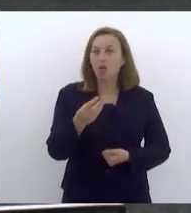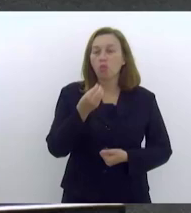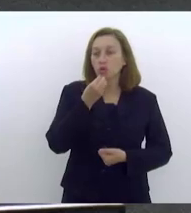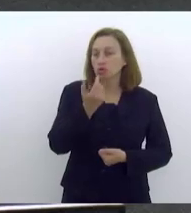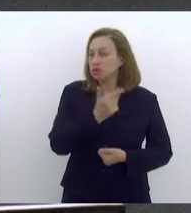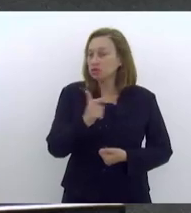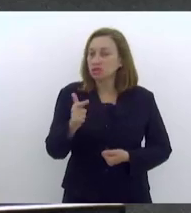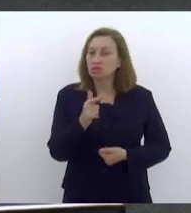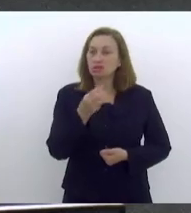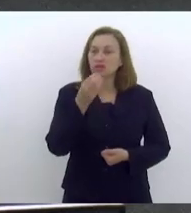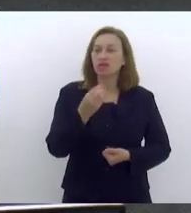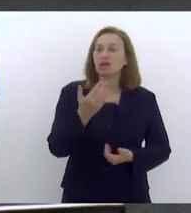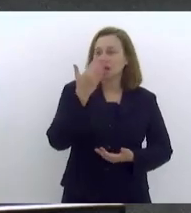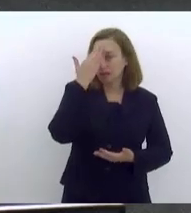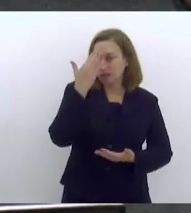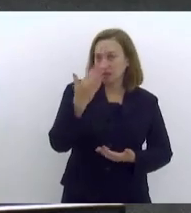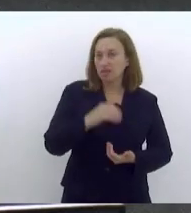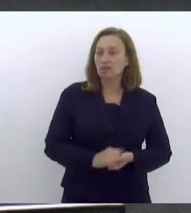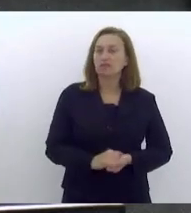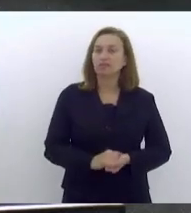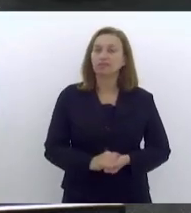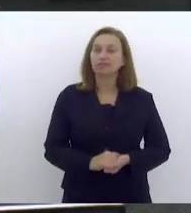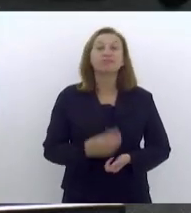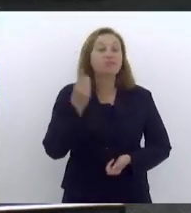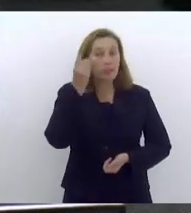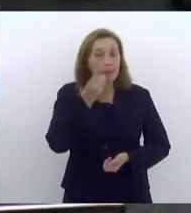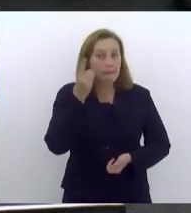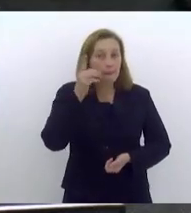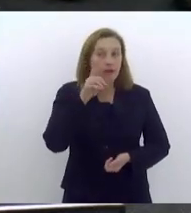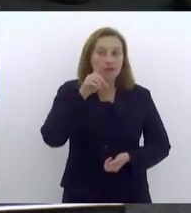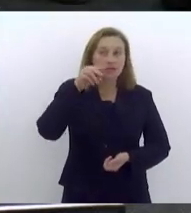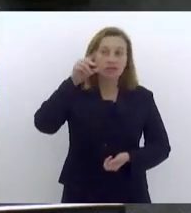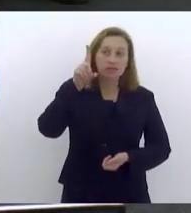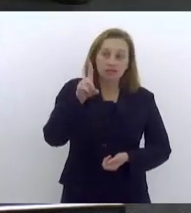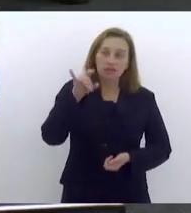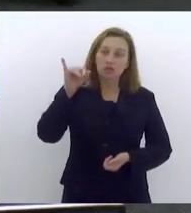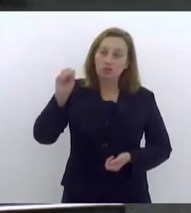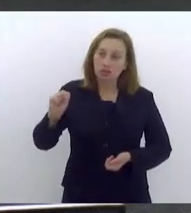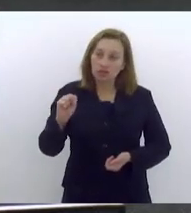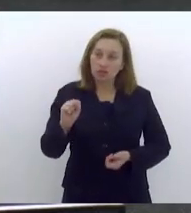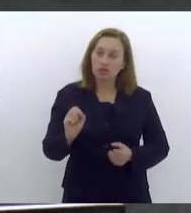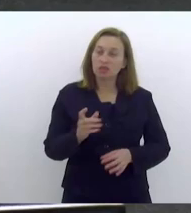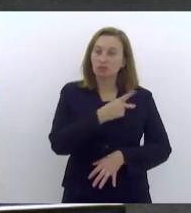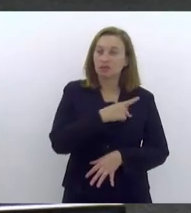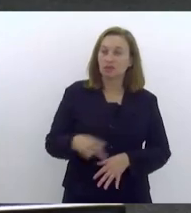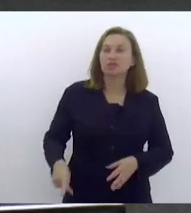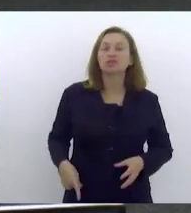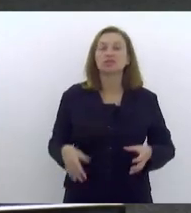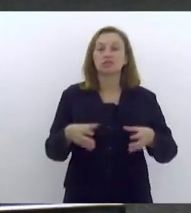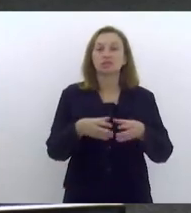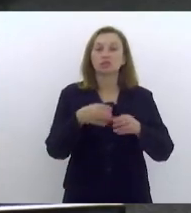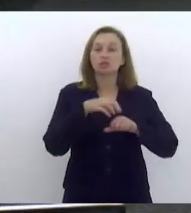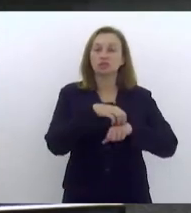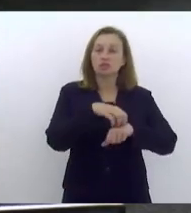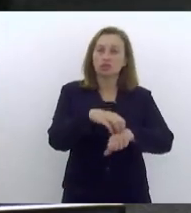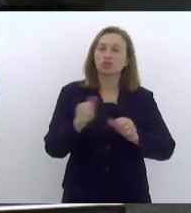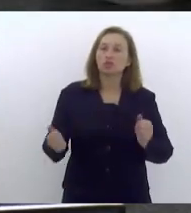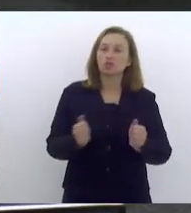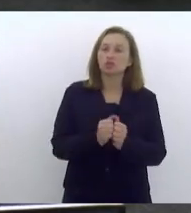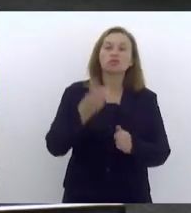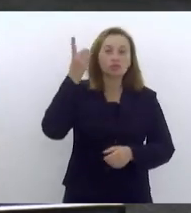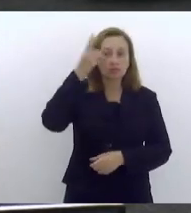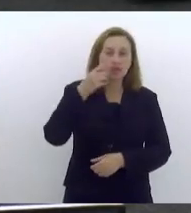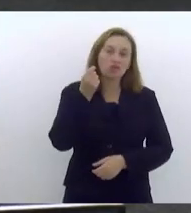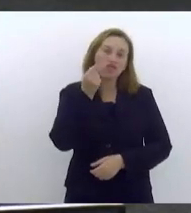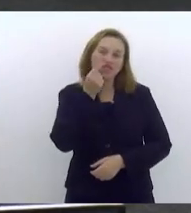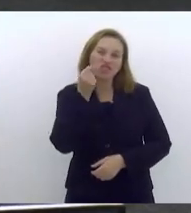oportunidade de poder agradecer, ao nosso grande deputado Dionísio Lins, presidente da Comissão de Transporte, junto com o deputado